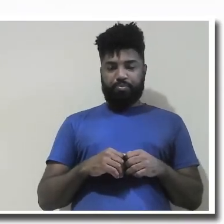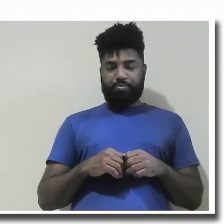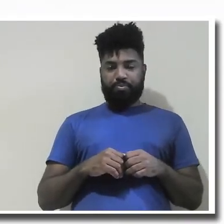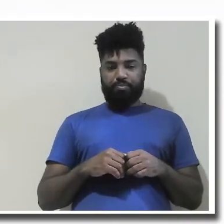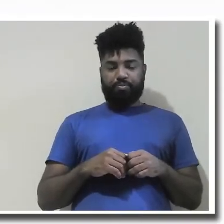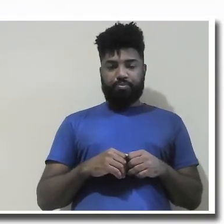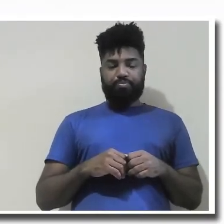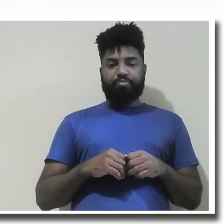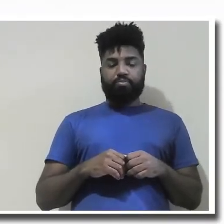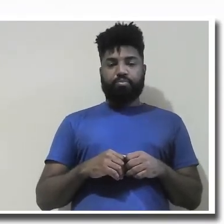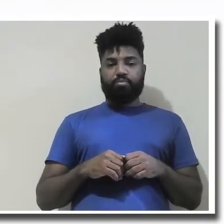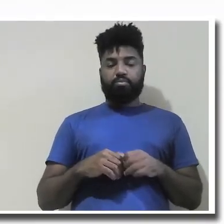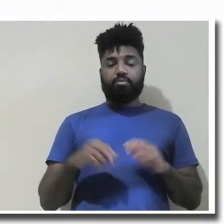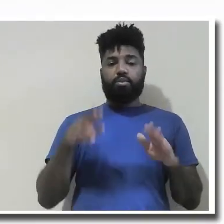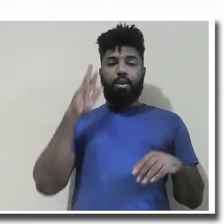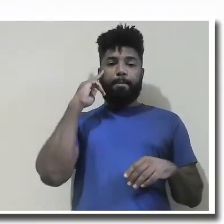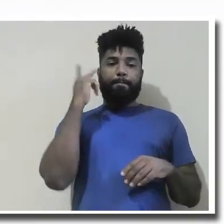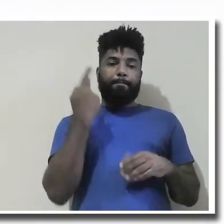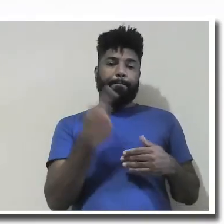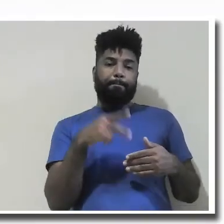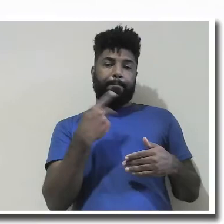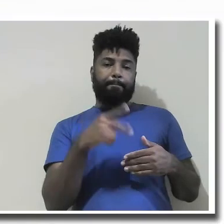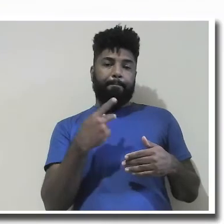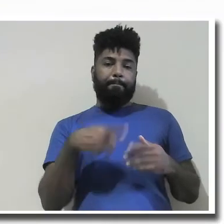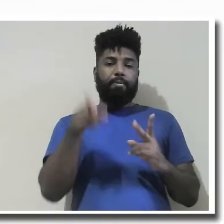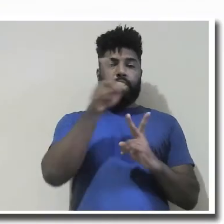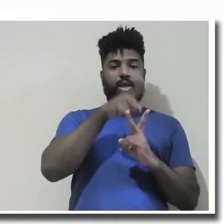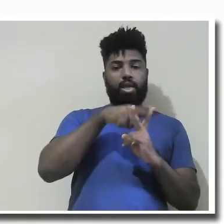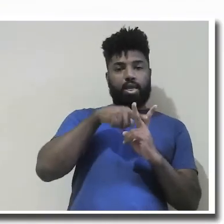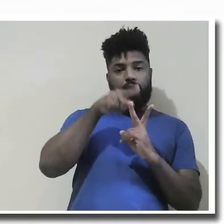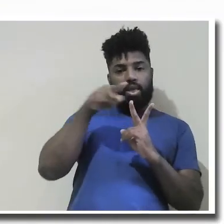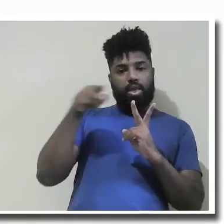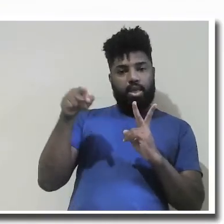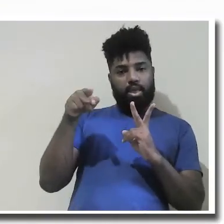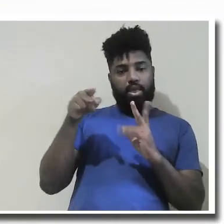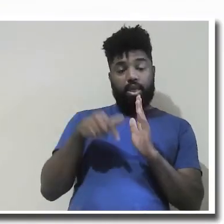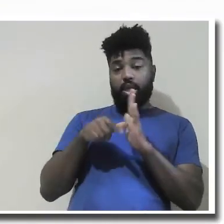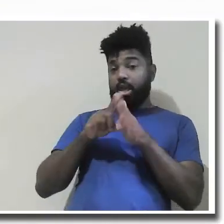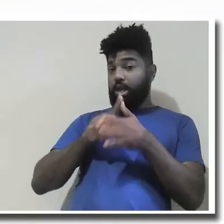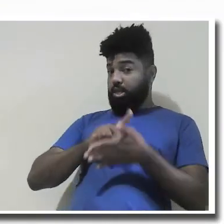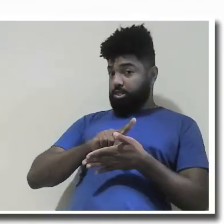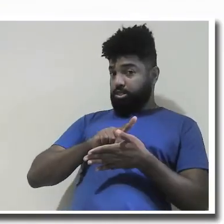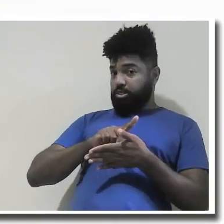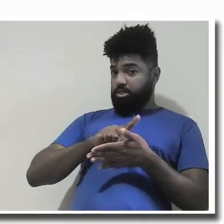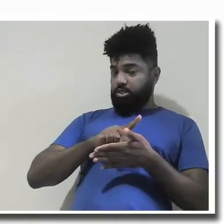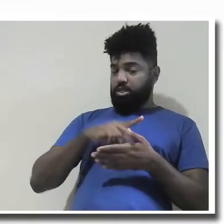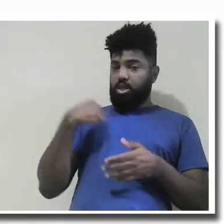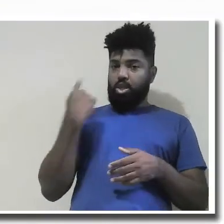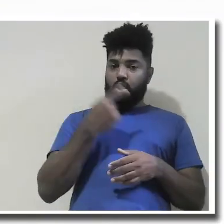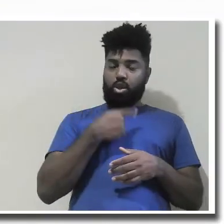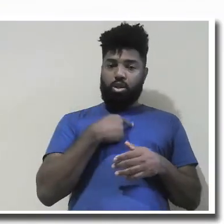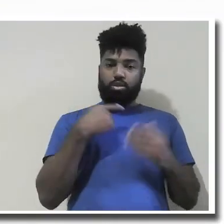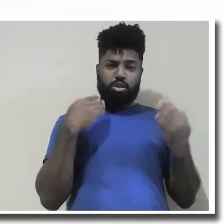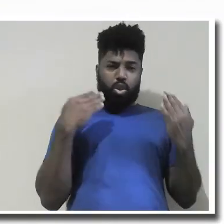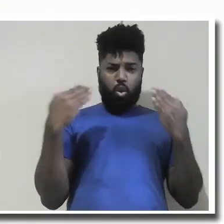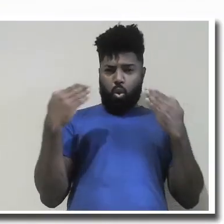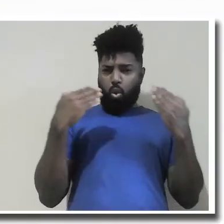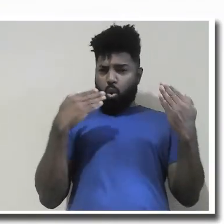Antes de entrarmos nas propriedades de radiciação, vamos fazer uma associação